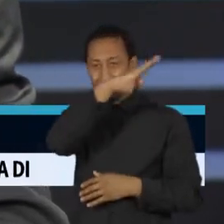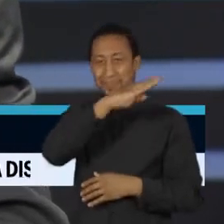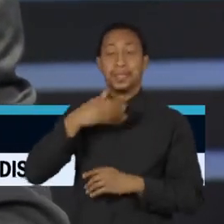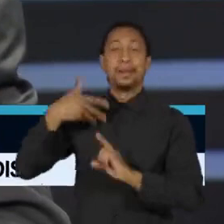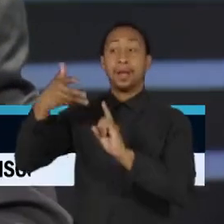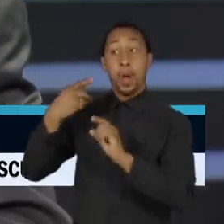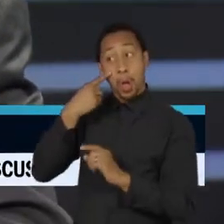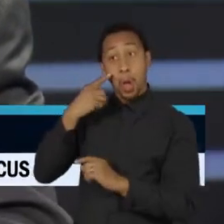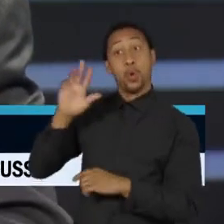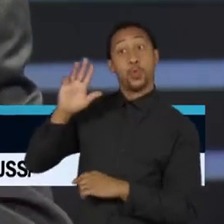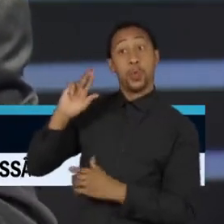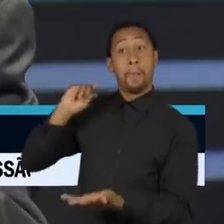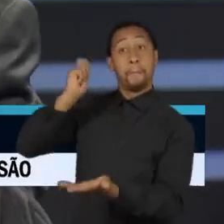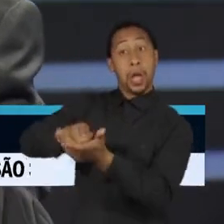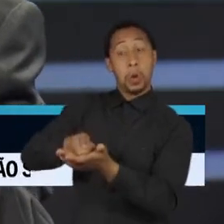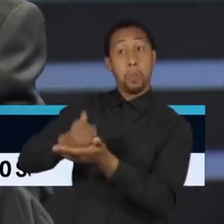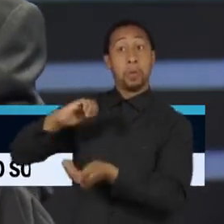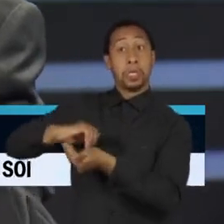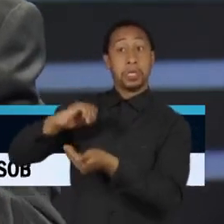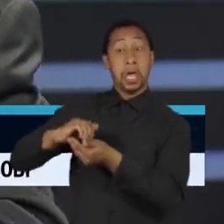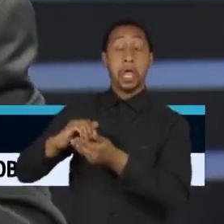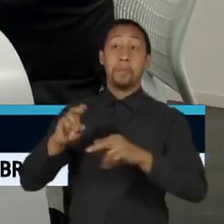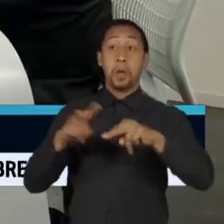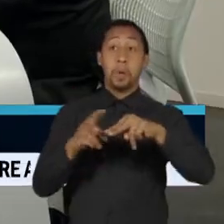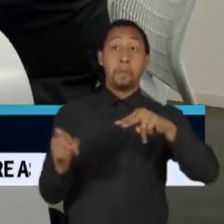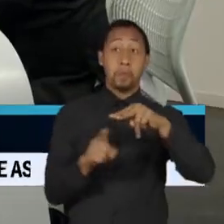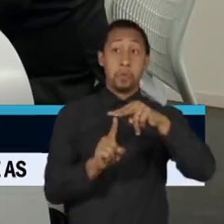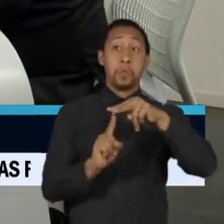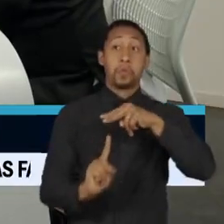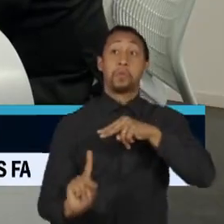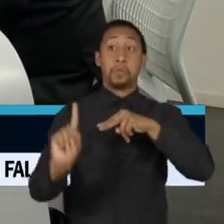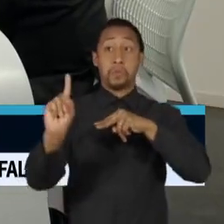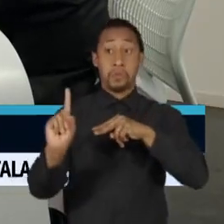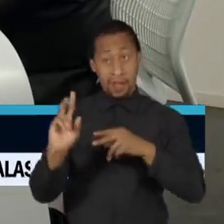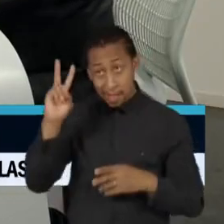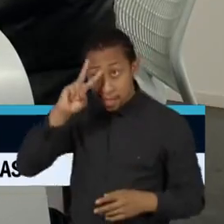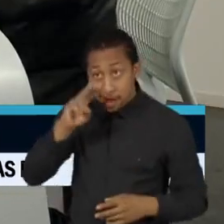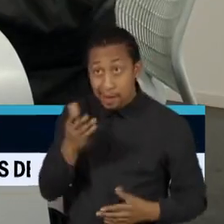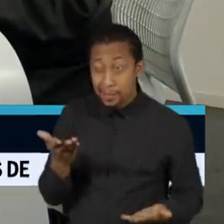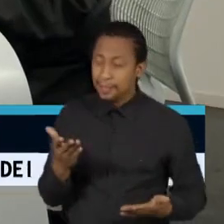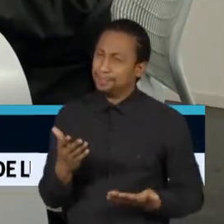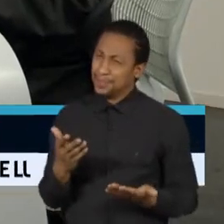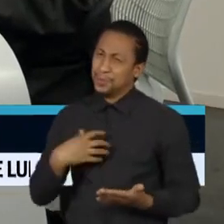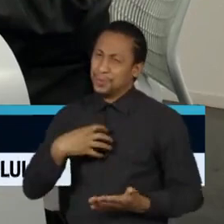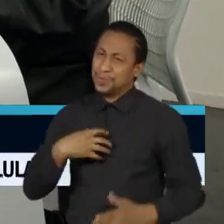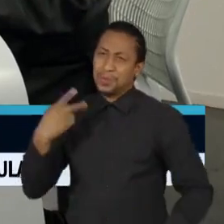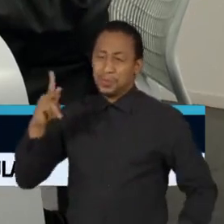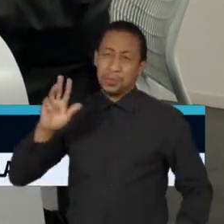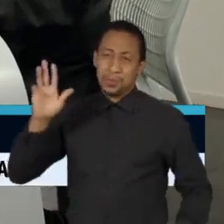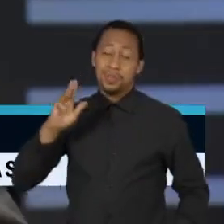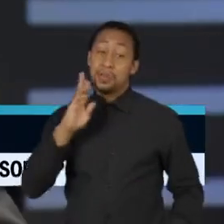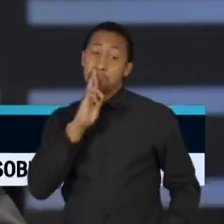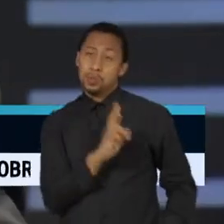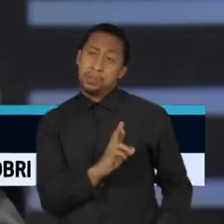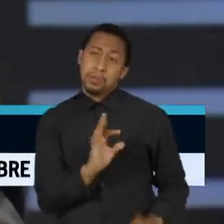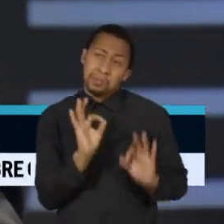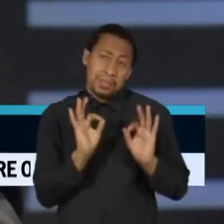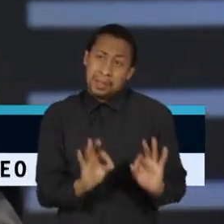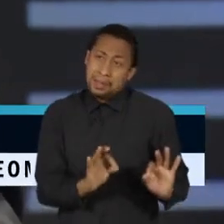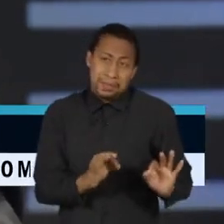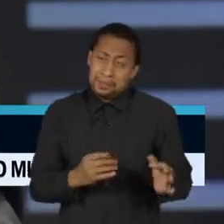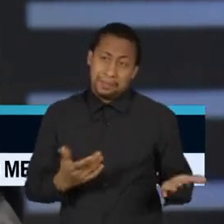processo contra ele. Eu achei que a resposta dele foi bem humorada, né? Uhum. Republicano